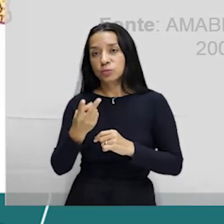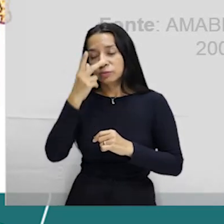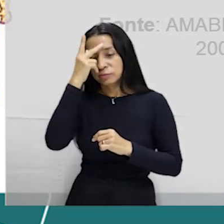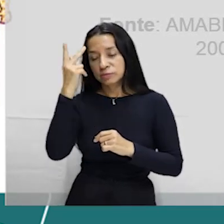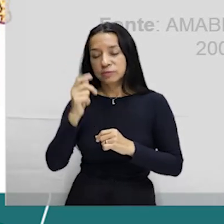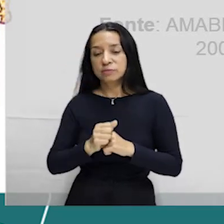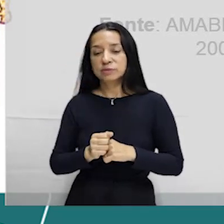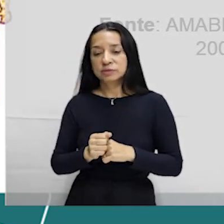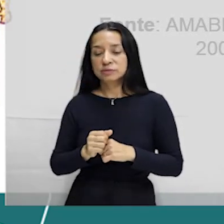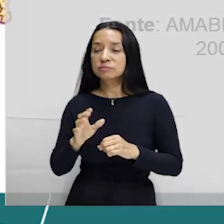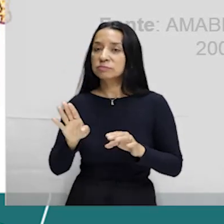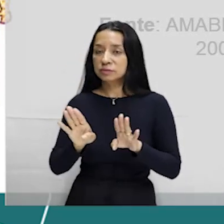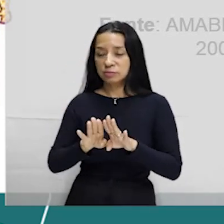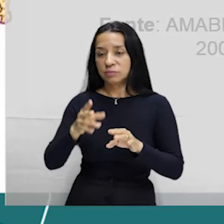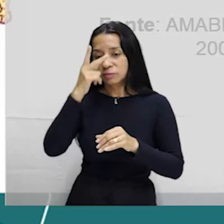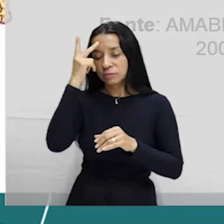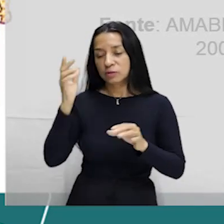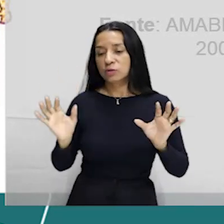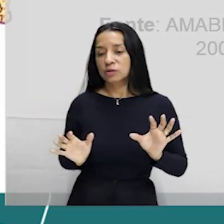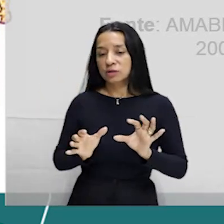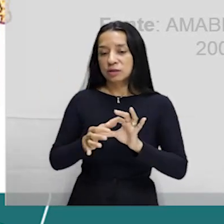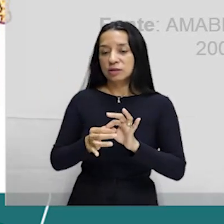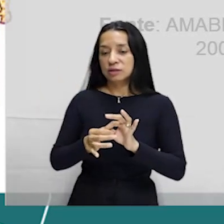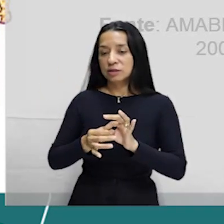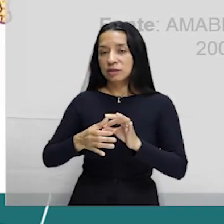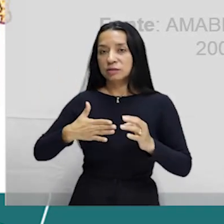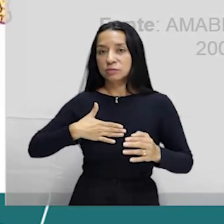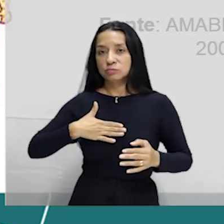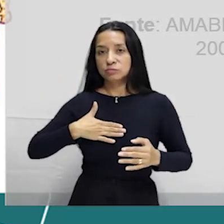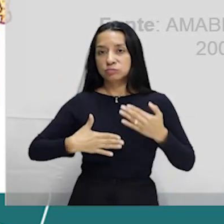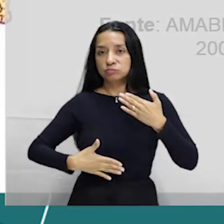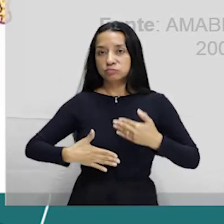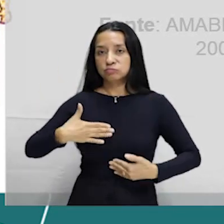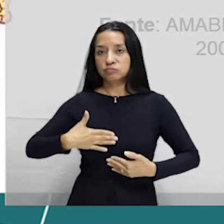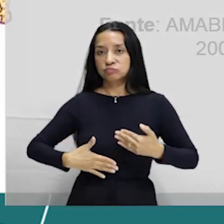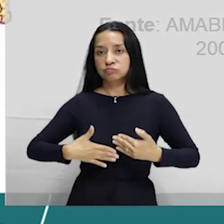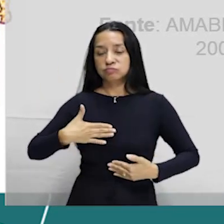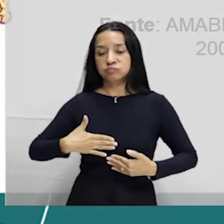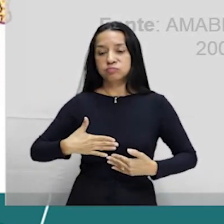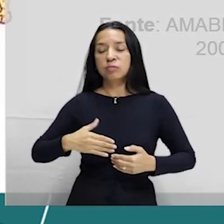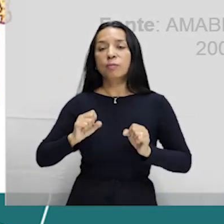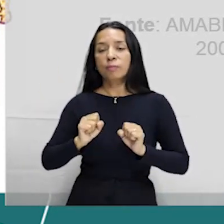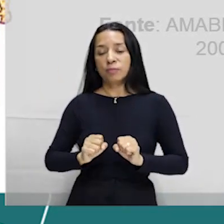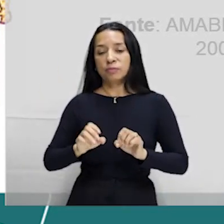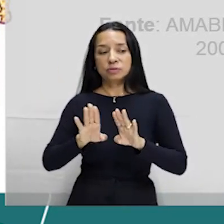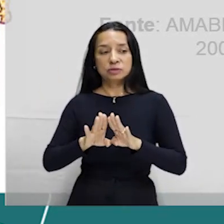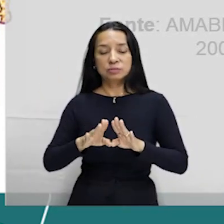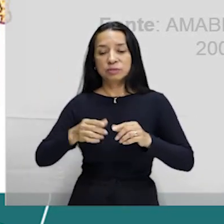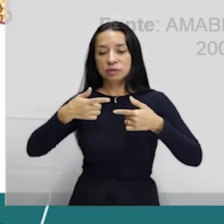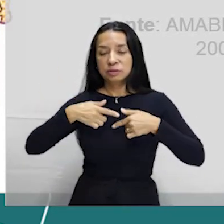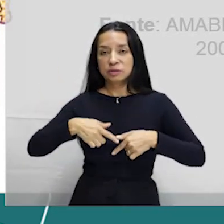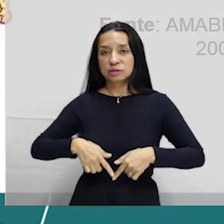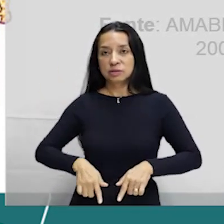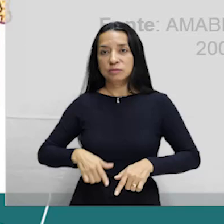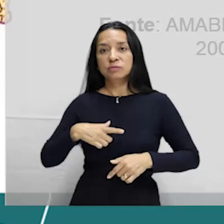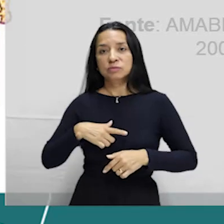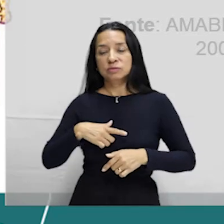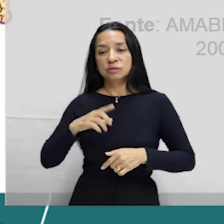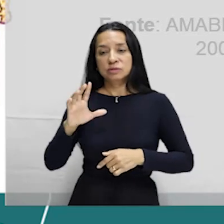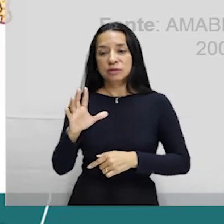ligados através dessa parte ventral, ok? Eu posso ter gêmeos, existem casos,